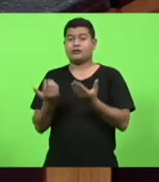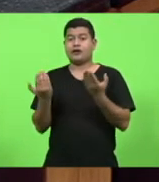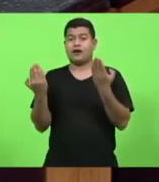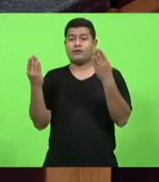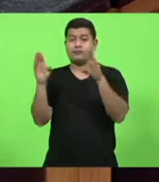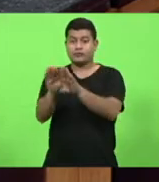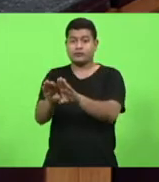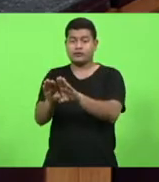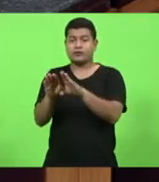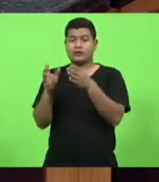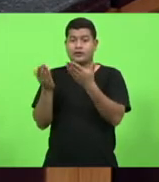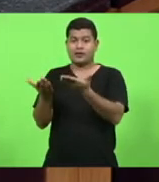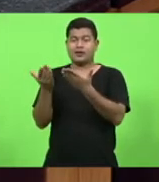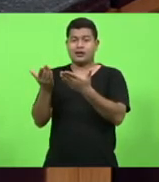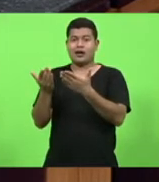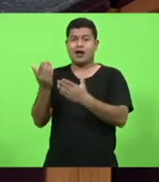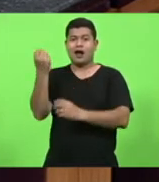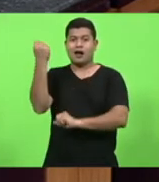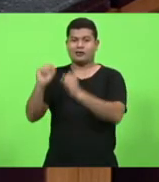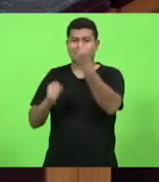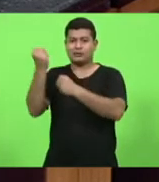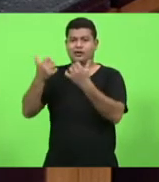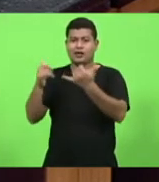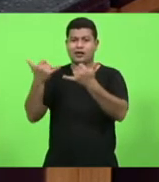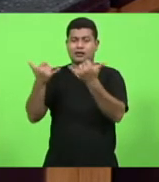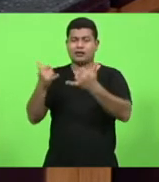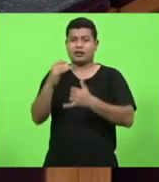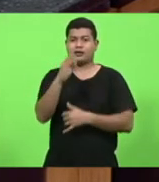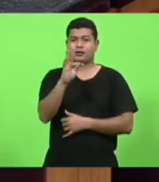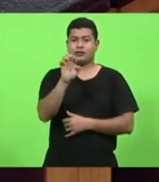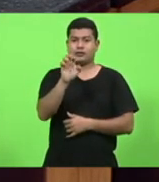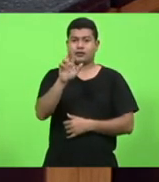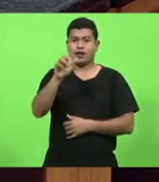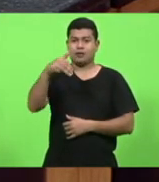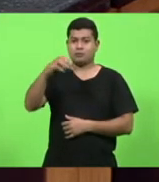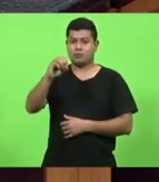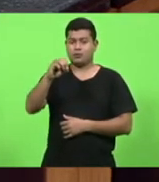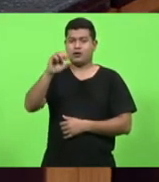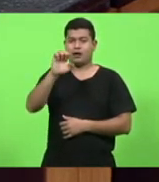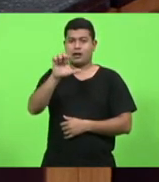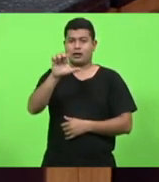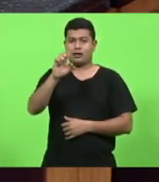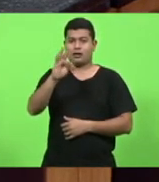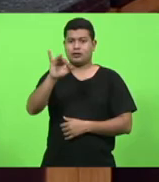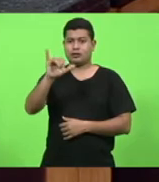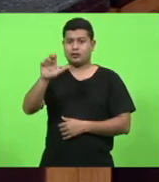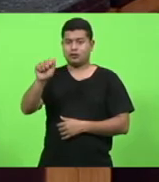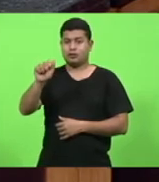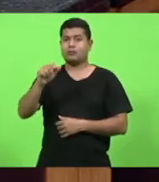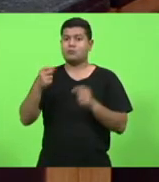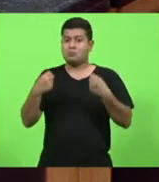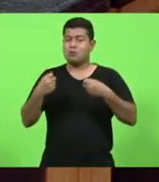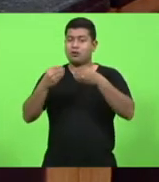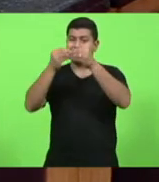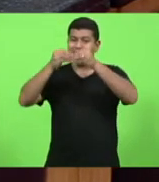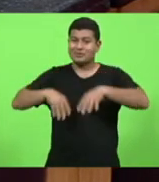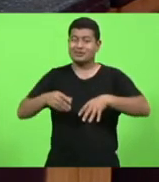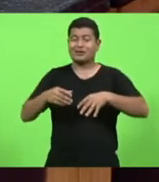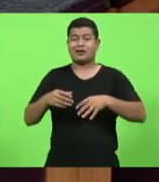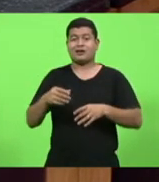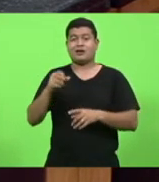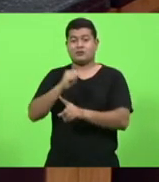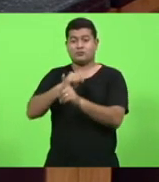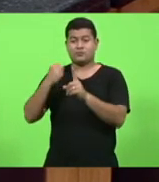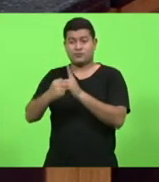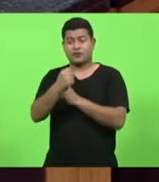Jorge Lacerda até o ano de 2025 trará impacto de ordem social e econômica para